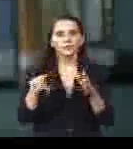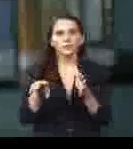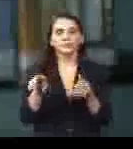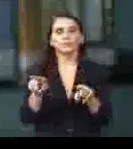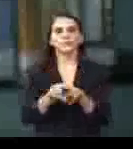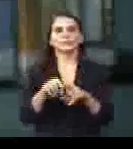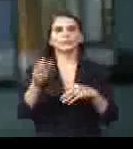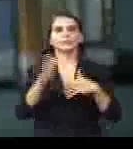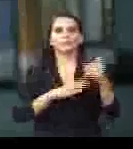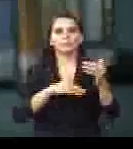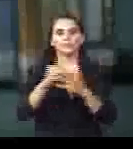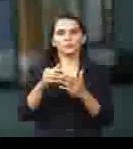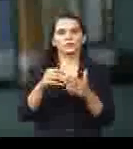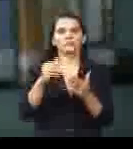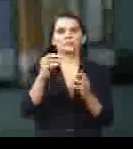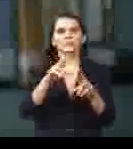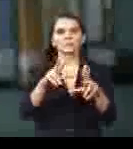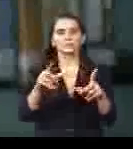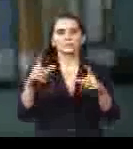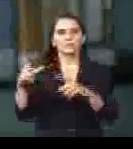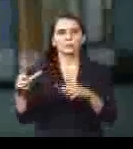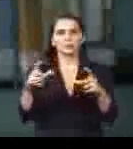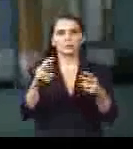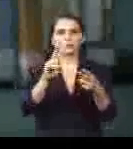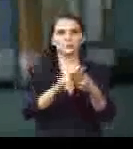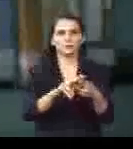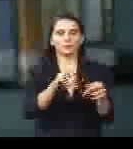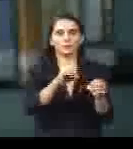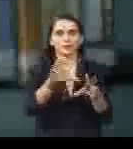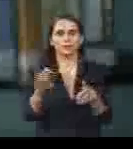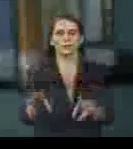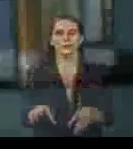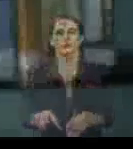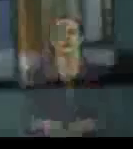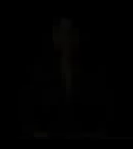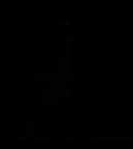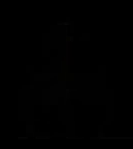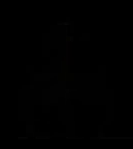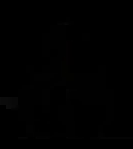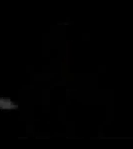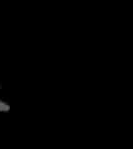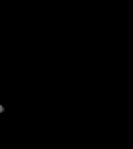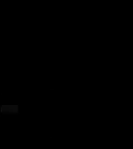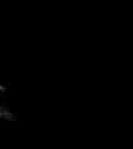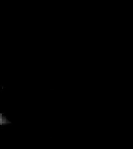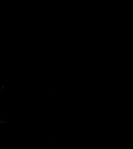diálogo com a prática das diferentes unidades prisionais ao qual existe no nosso país.